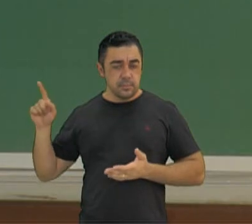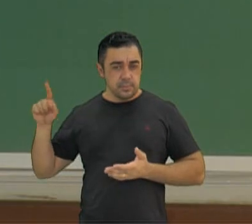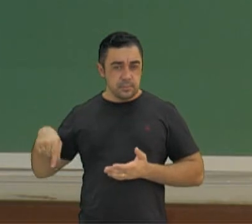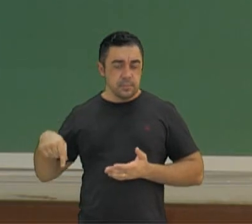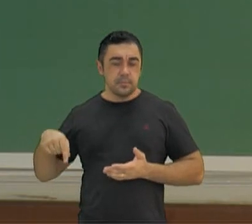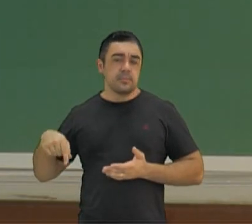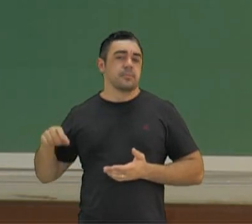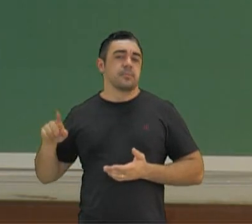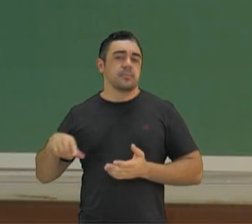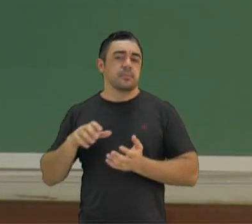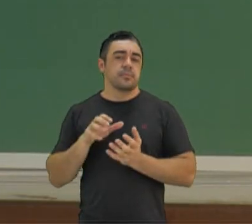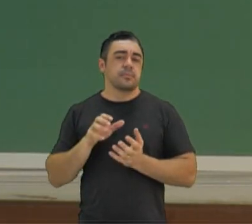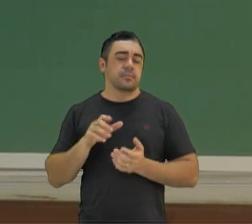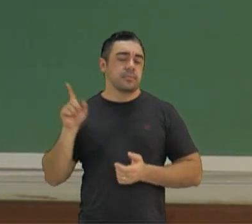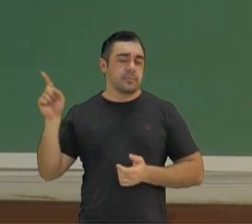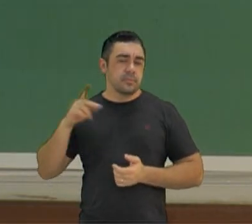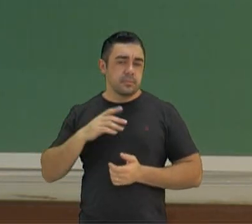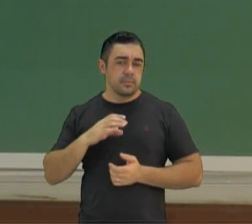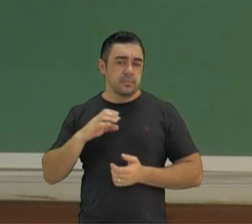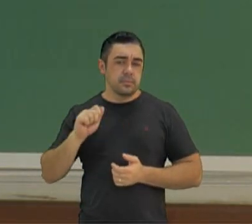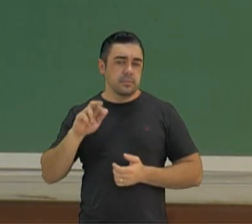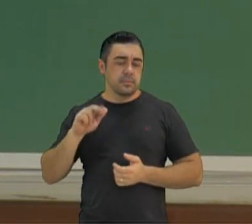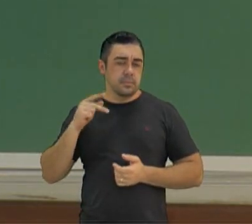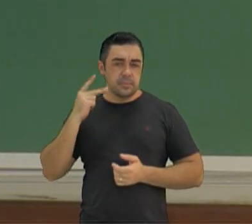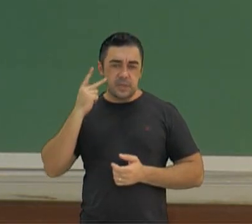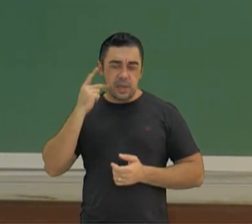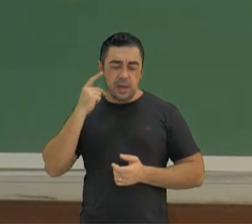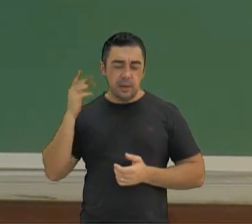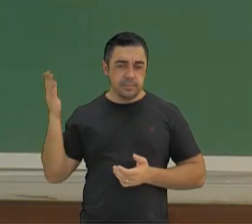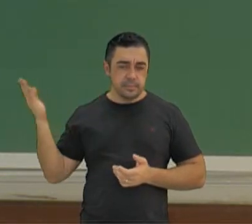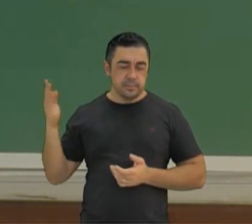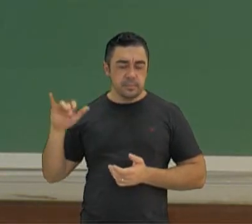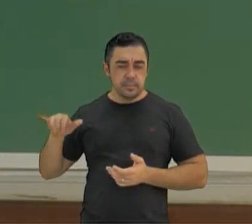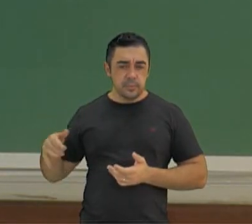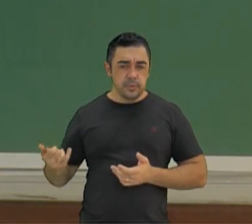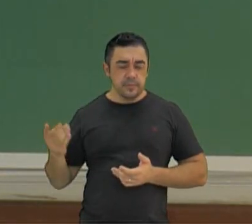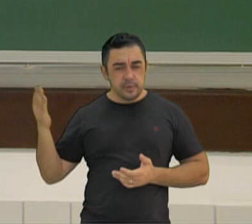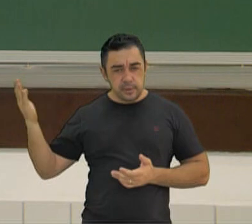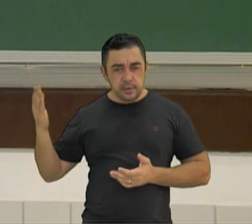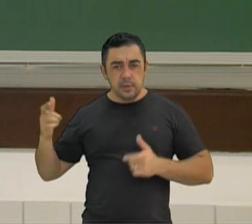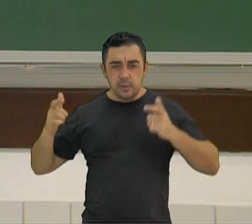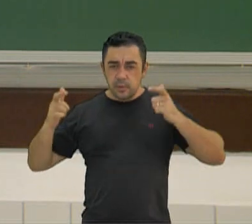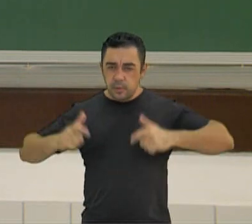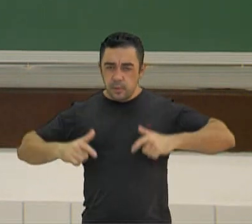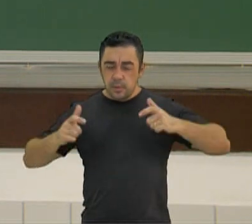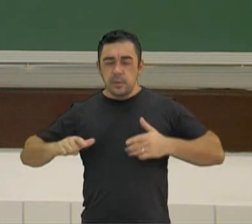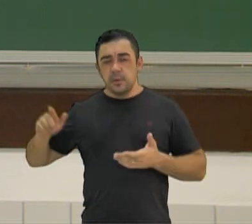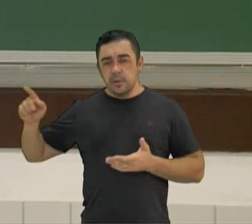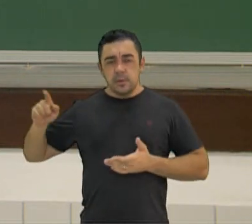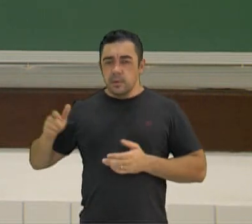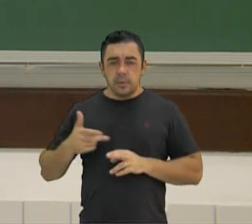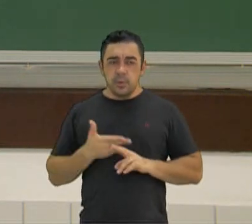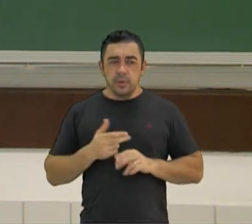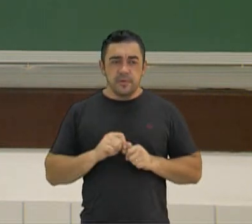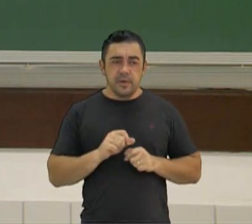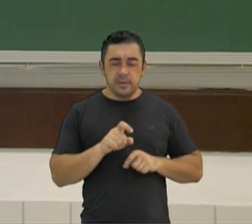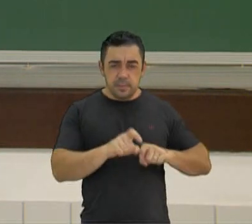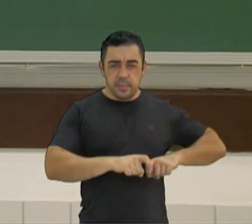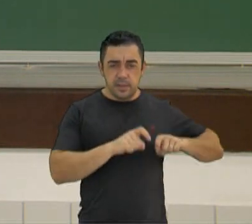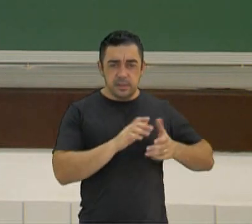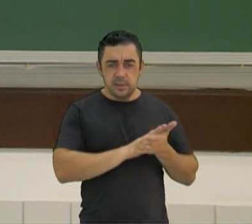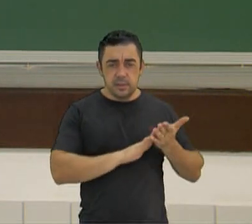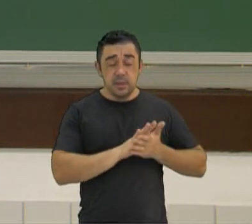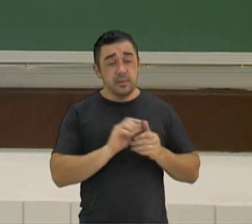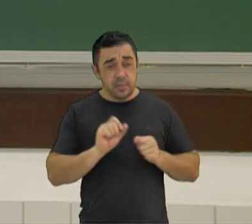está em atividade. Então aqui são feitas, aproveita-se a área no qual não se pratica agricultura